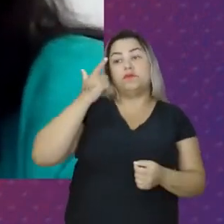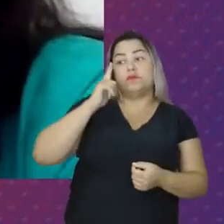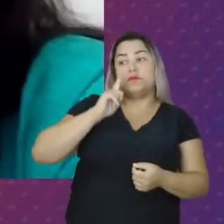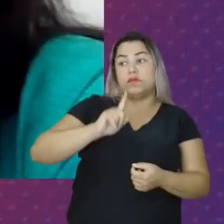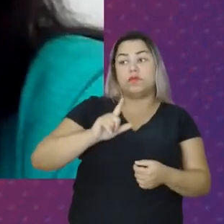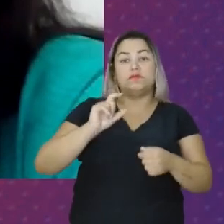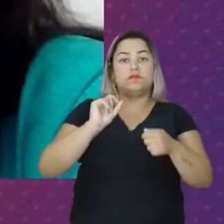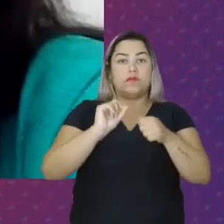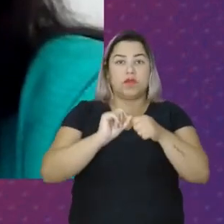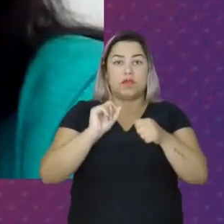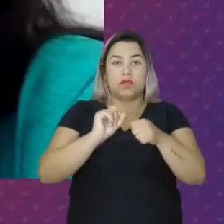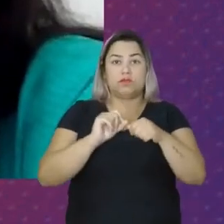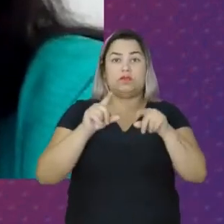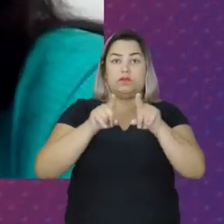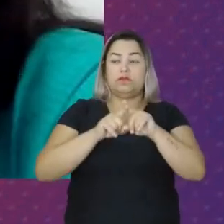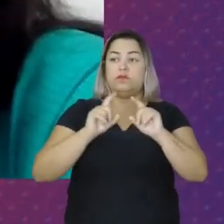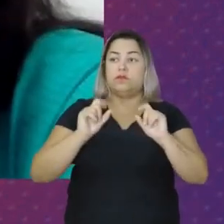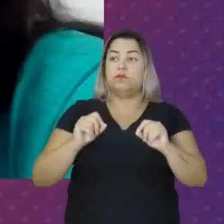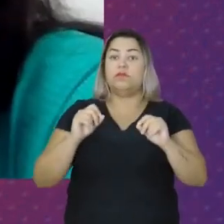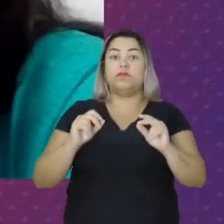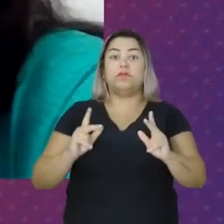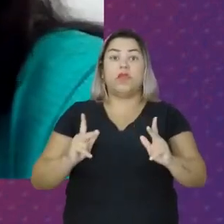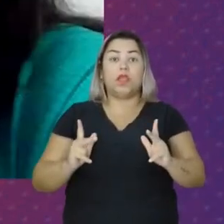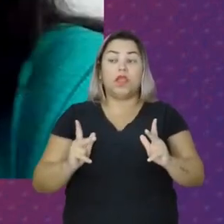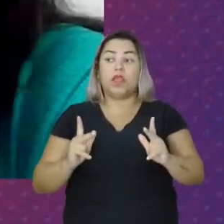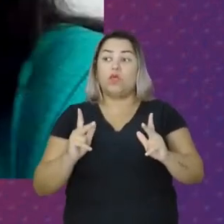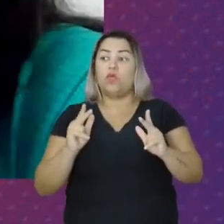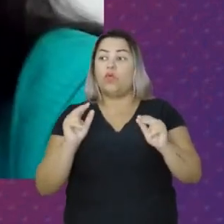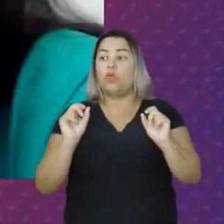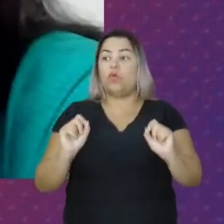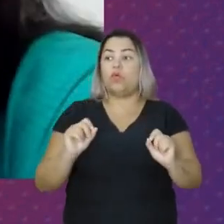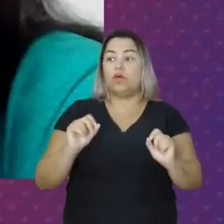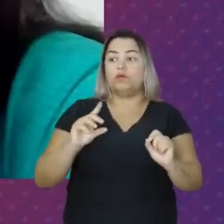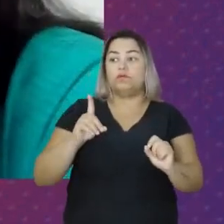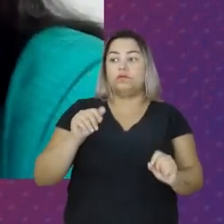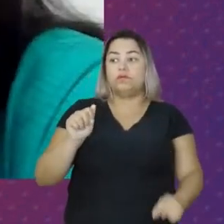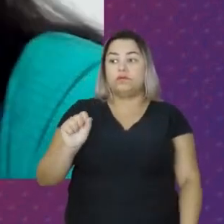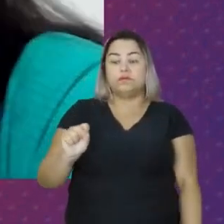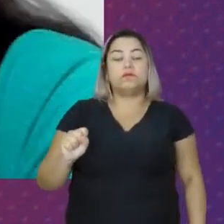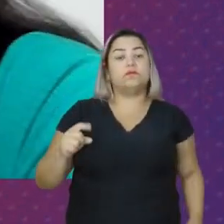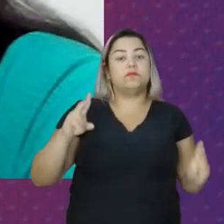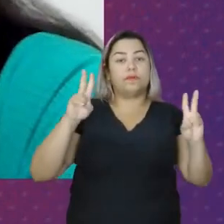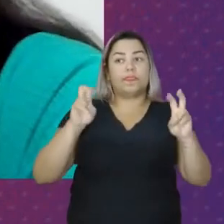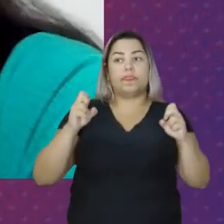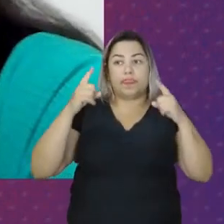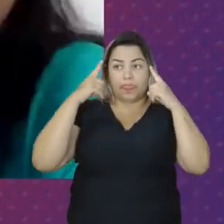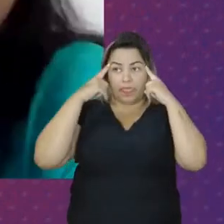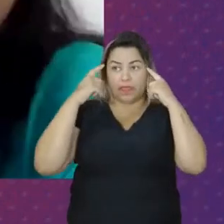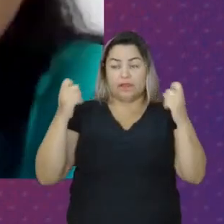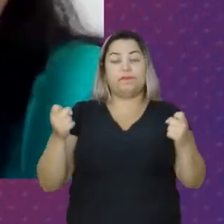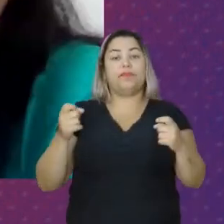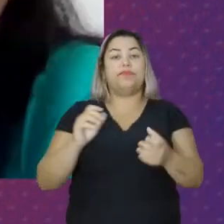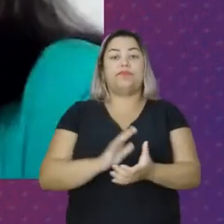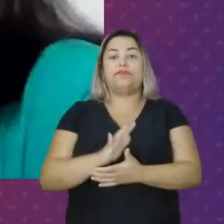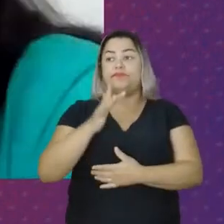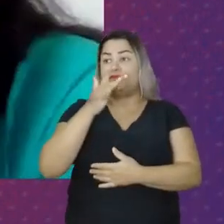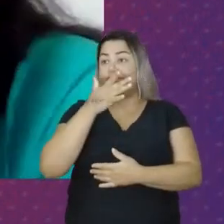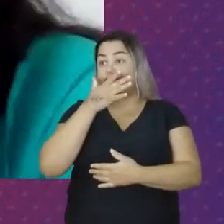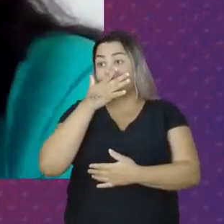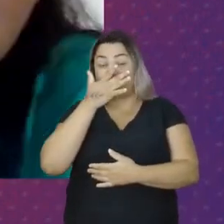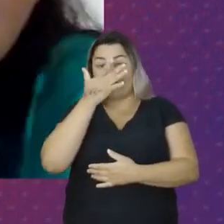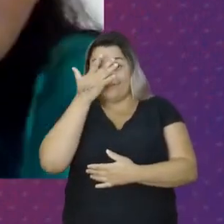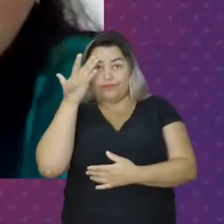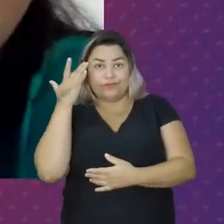fazer o recorte sobre os dados específicos dessa violência, faz o um recorte sobre agressor, sobre